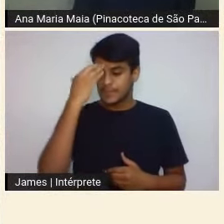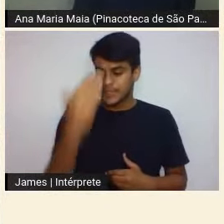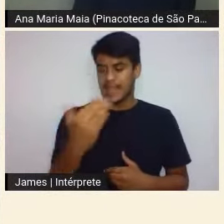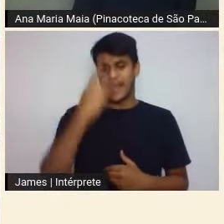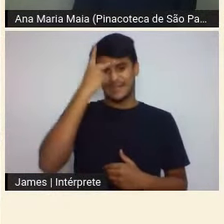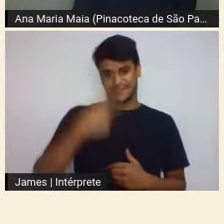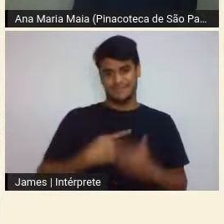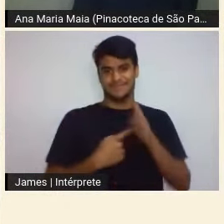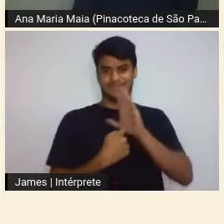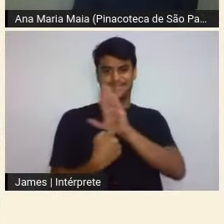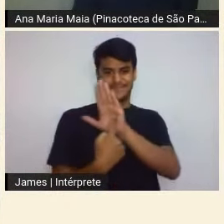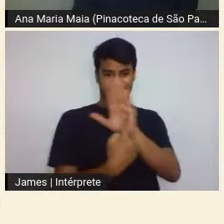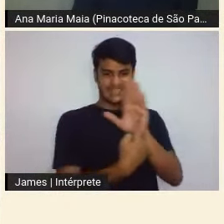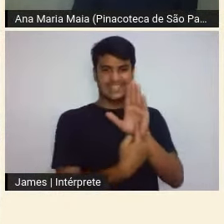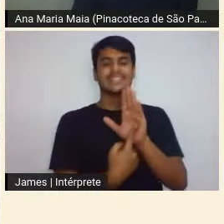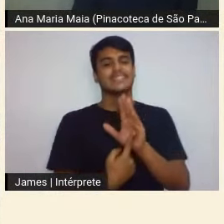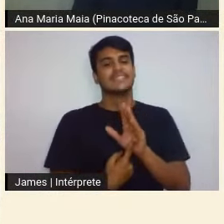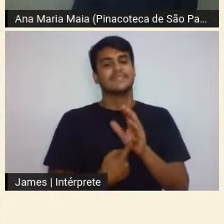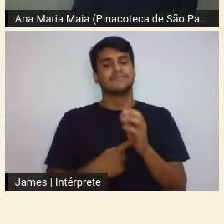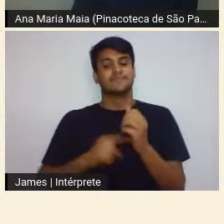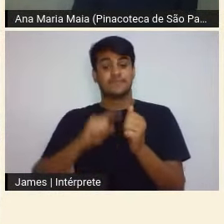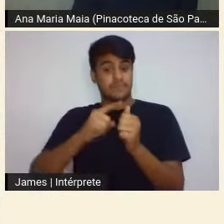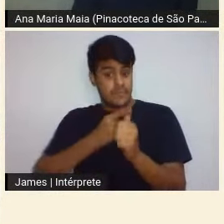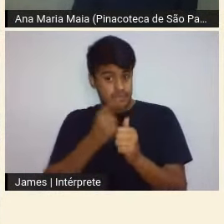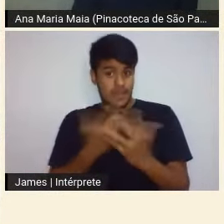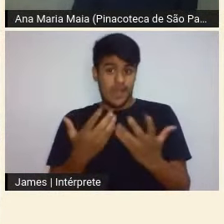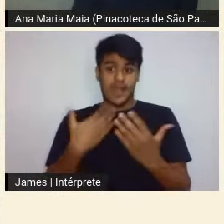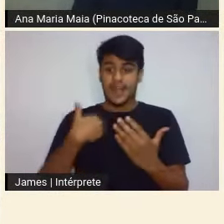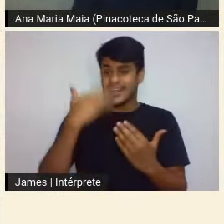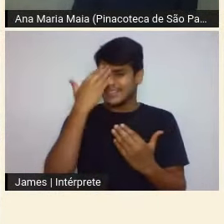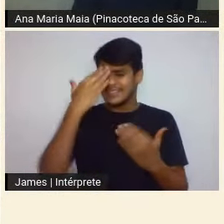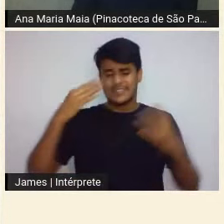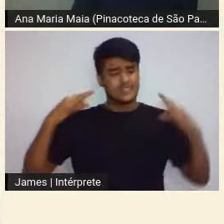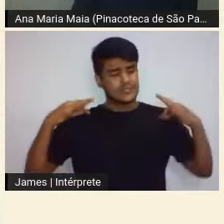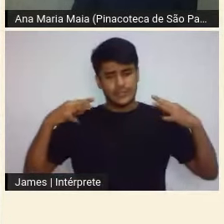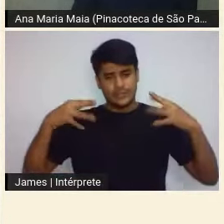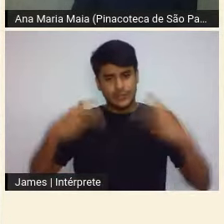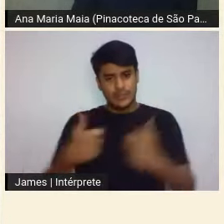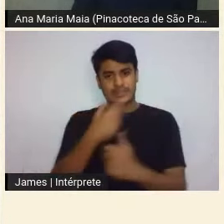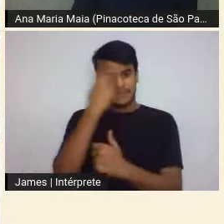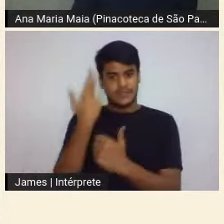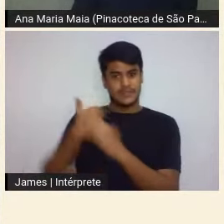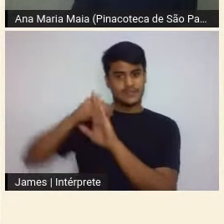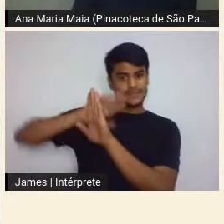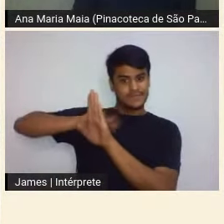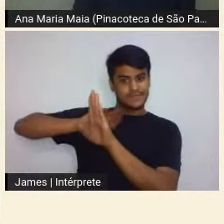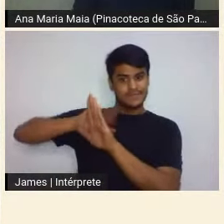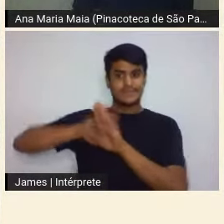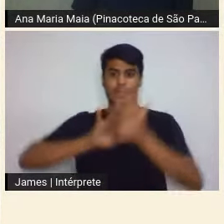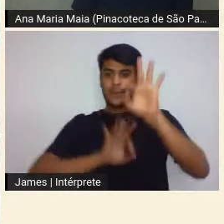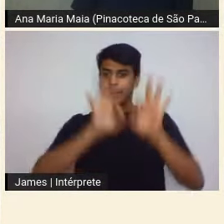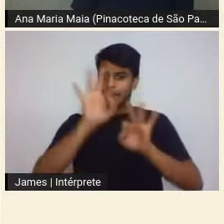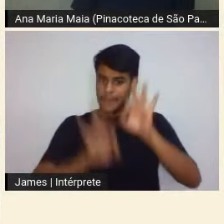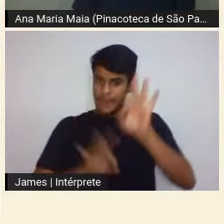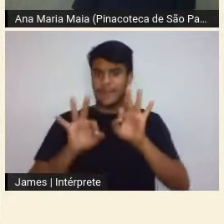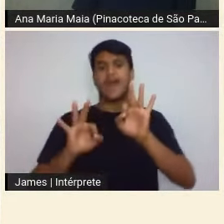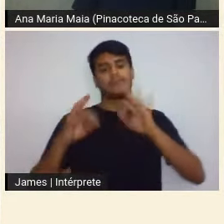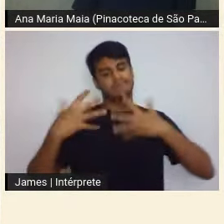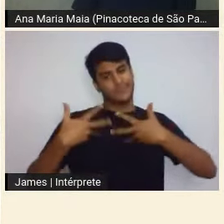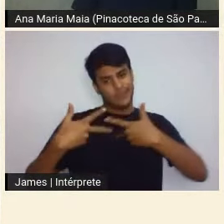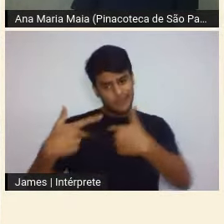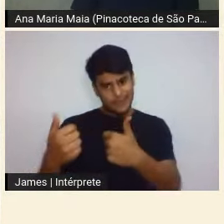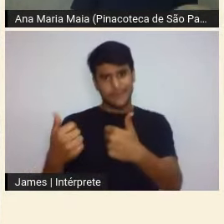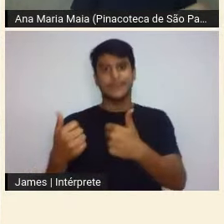apresentação. Primeiro, agradecer a todos os organizadores do evento pelo convite, né, aos